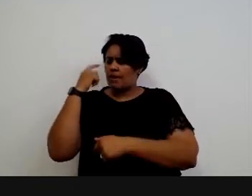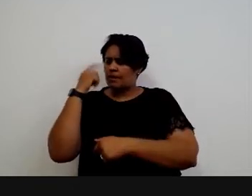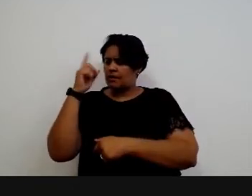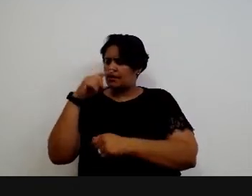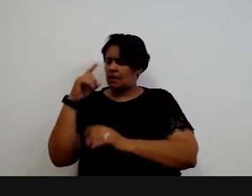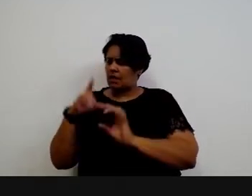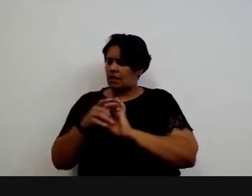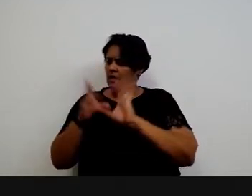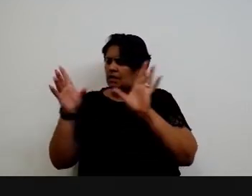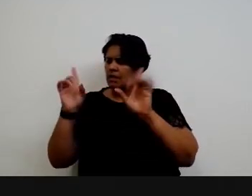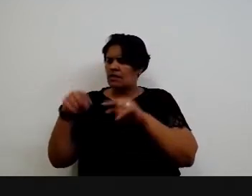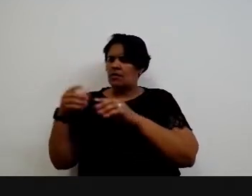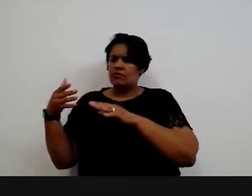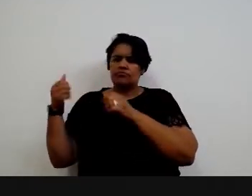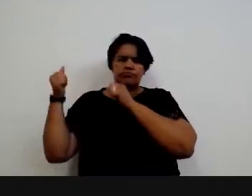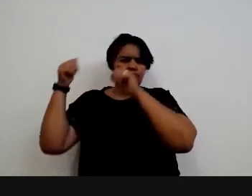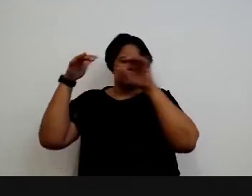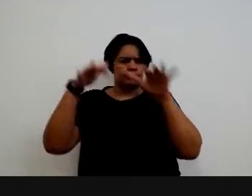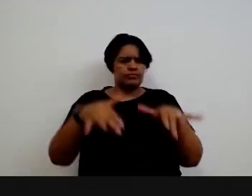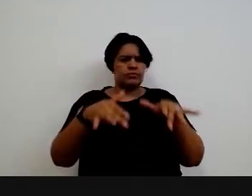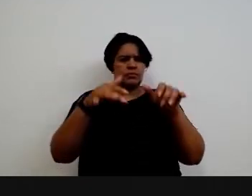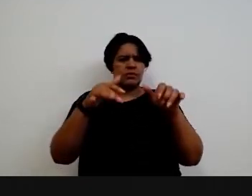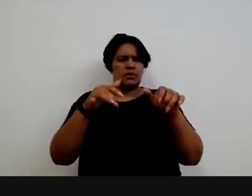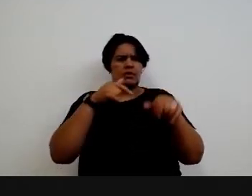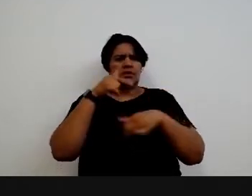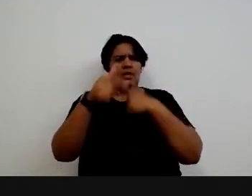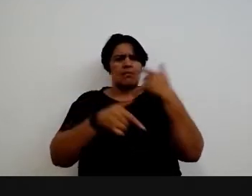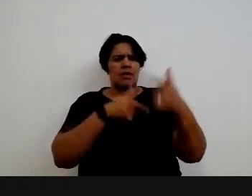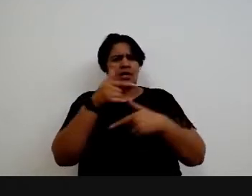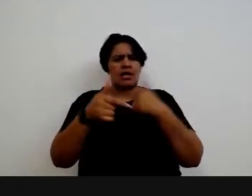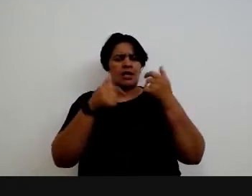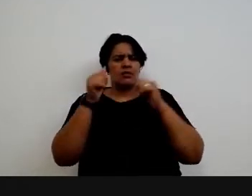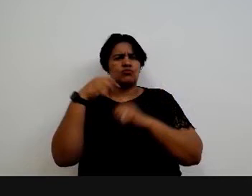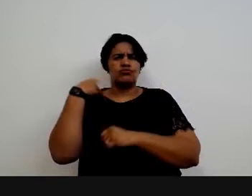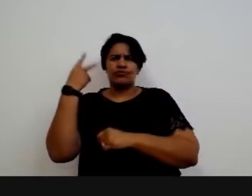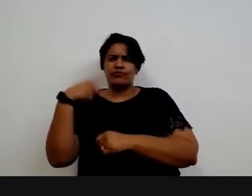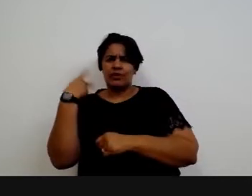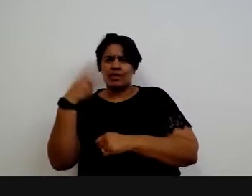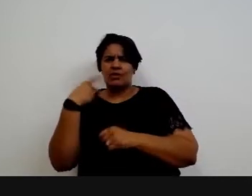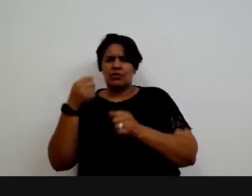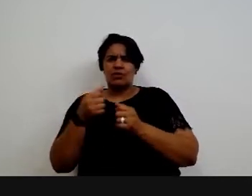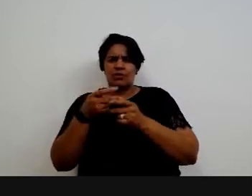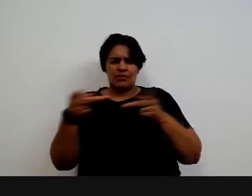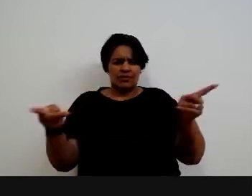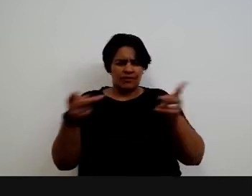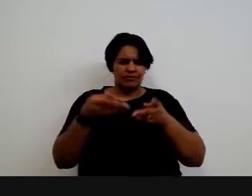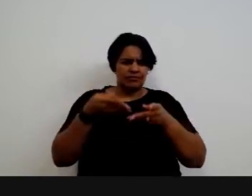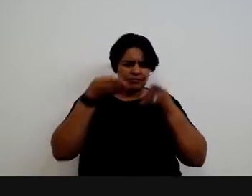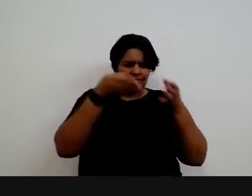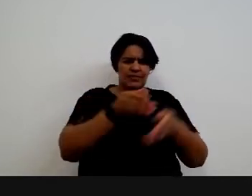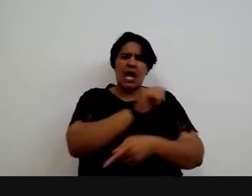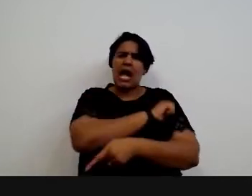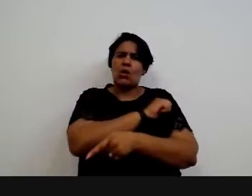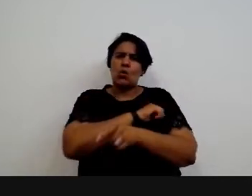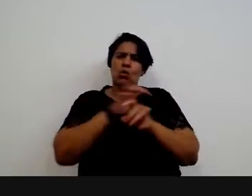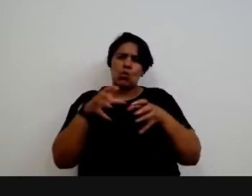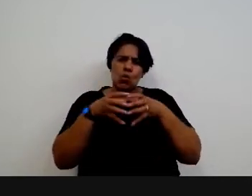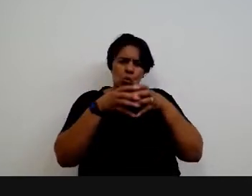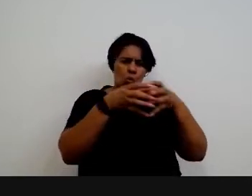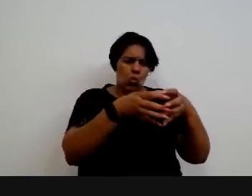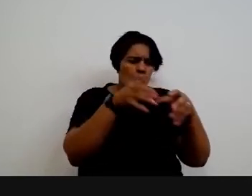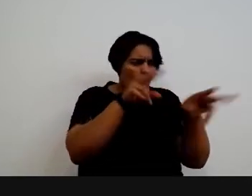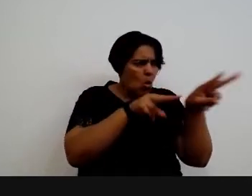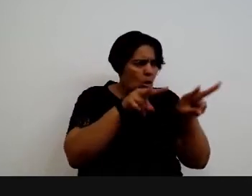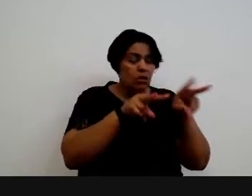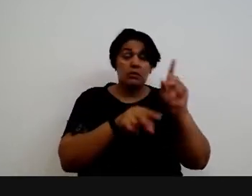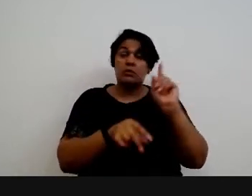uma ida com os alunos à Câmara Municipal para ver o trabalho dos vereadores. A educação para a democracia é um DNA, é uma